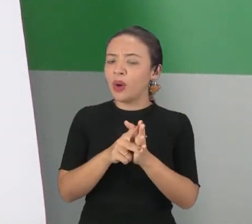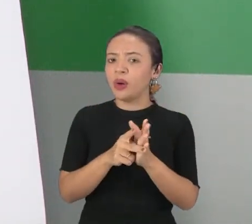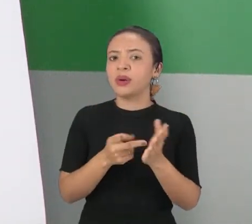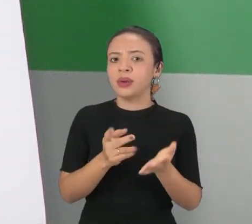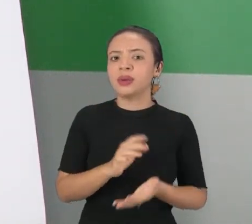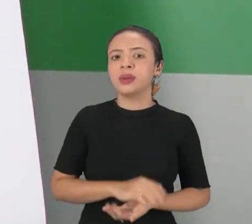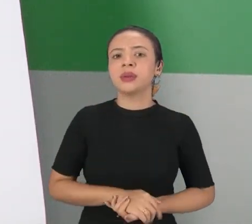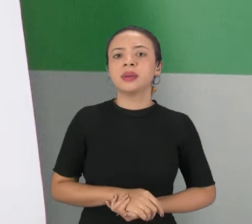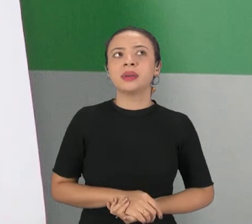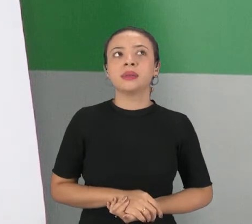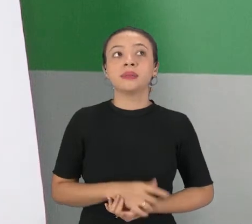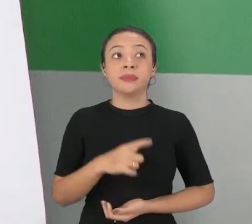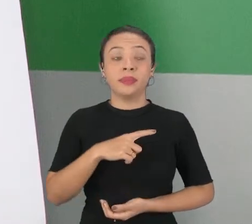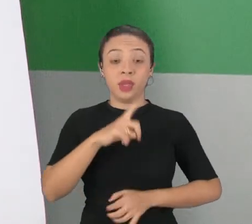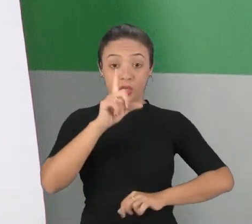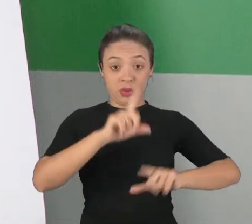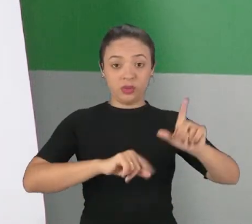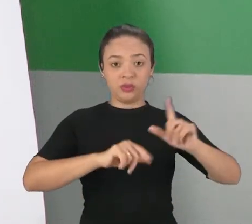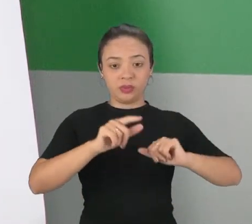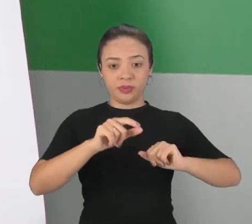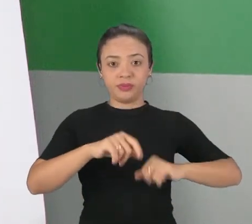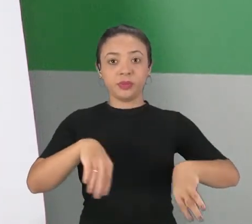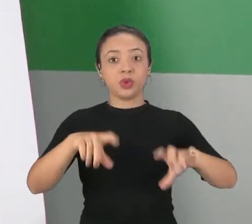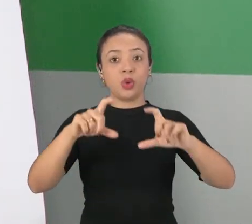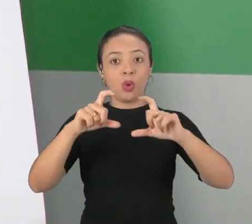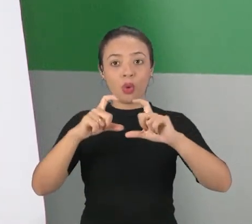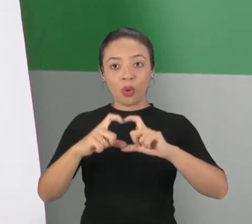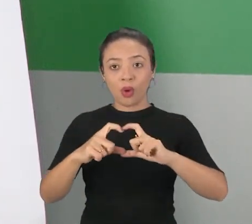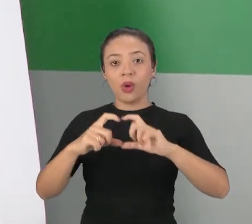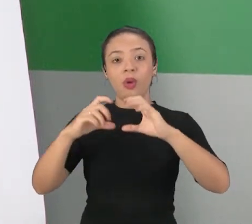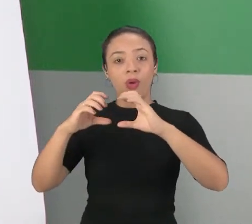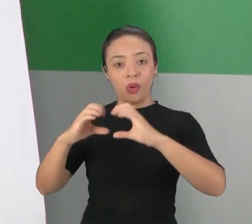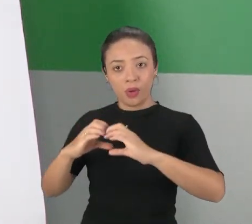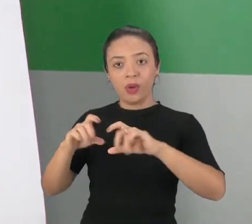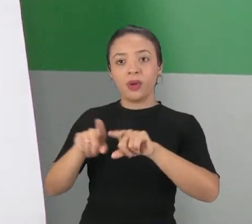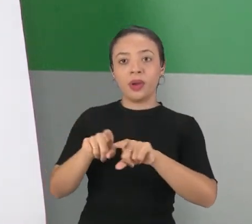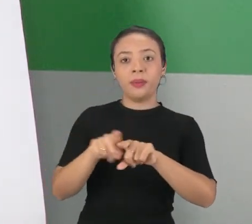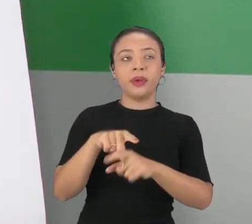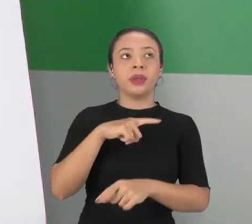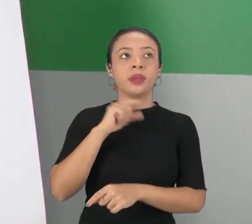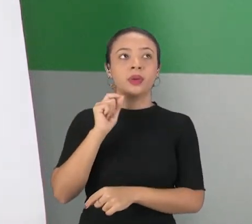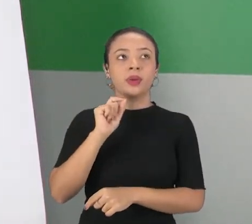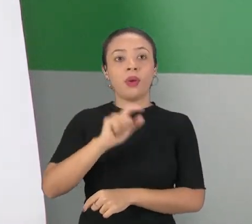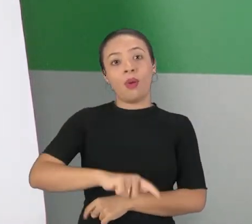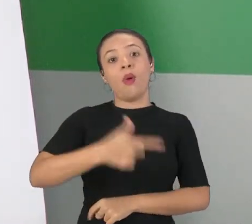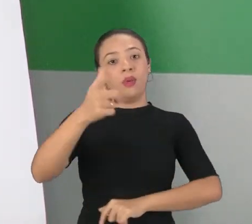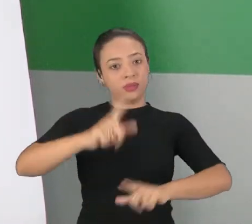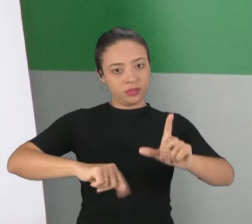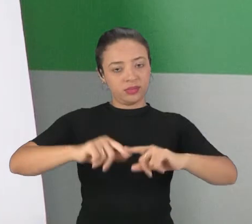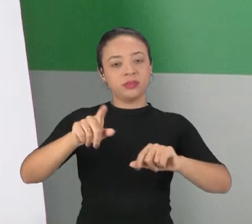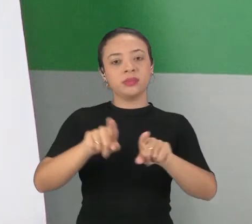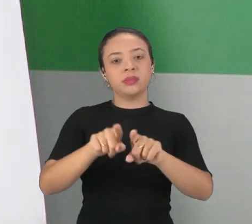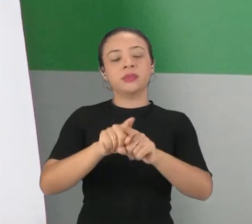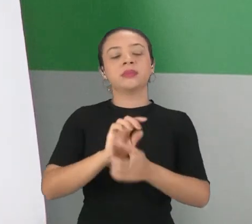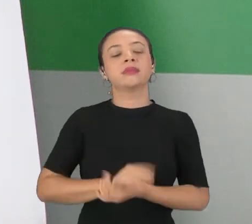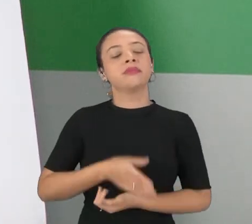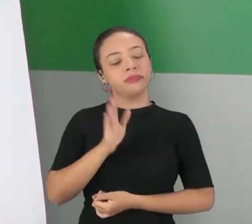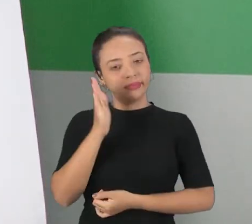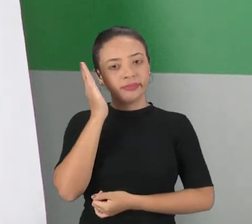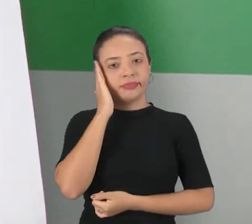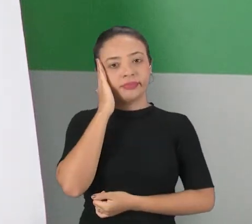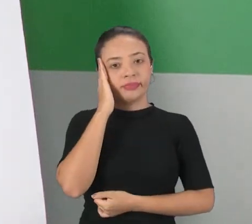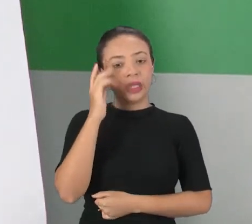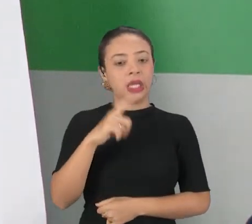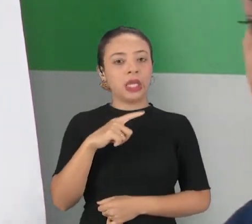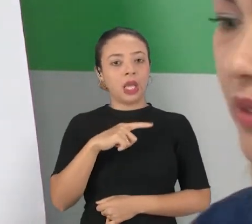sabemos que tem uma estrela coração coração e aqui já tem o que uma estrela Então já sabemos